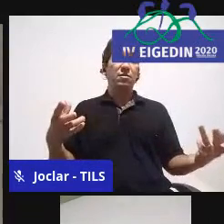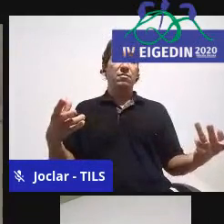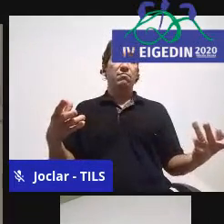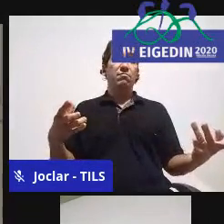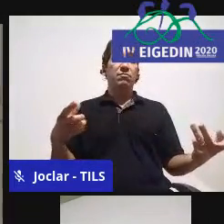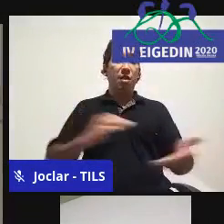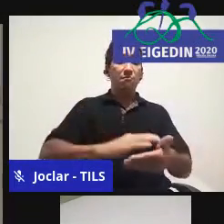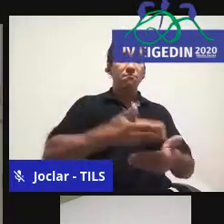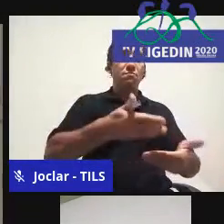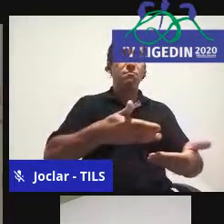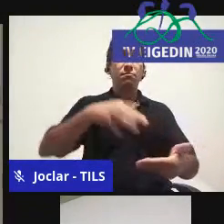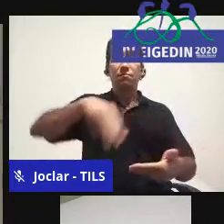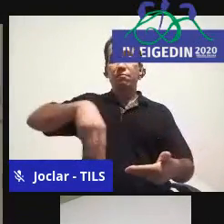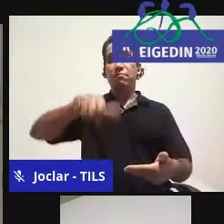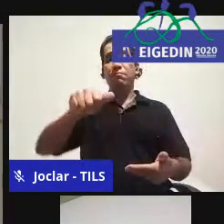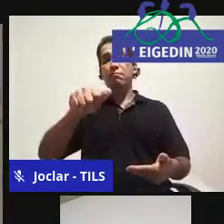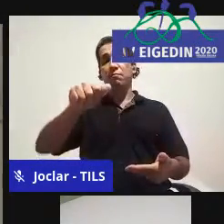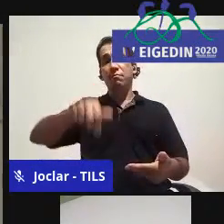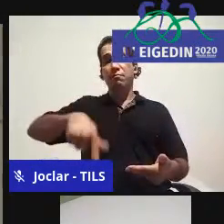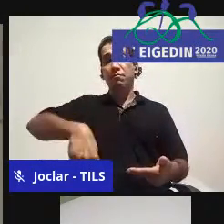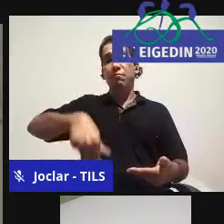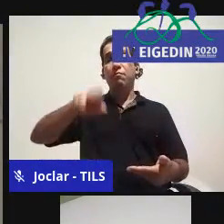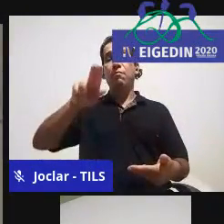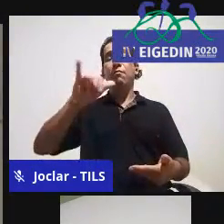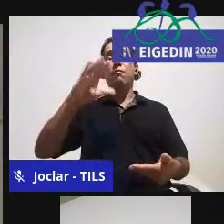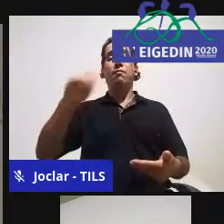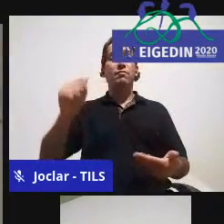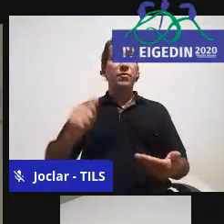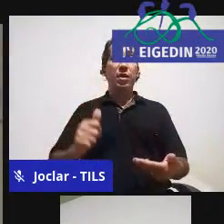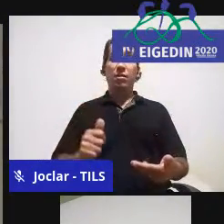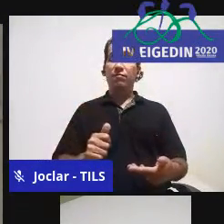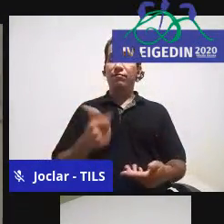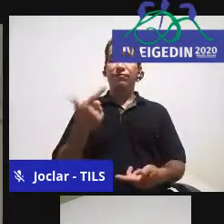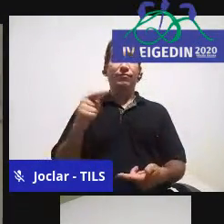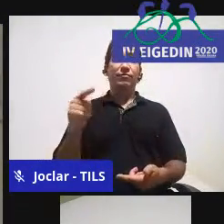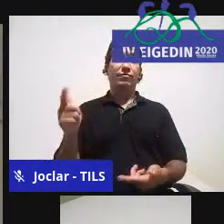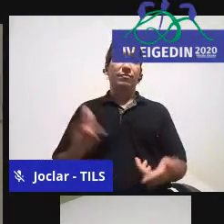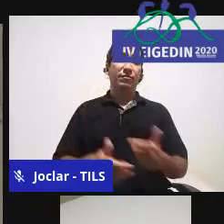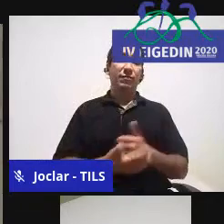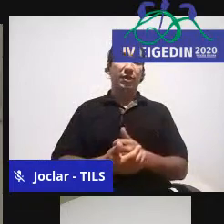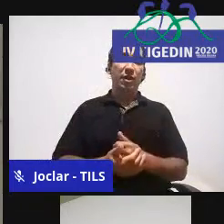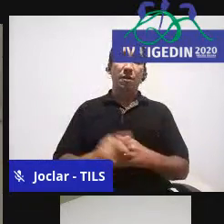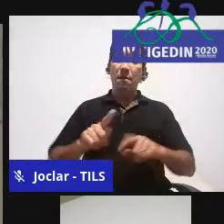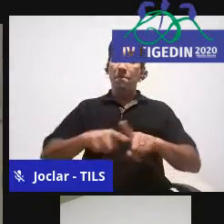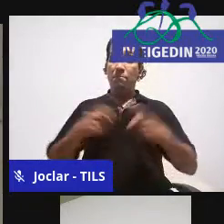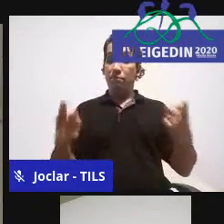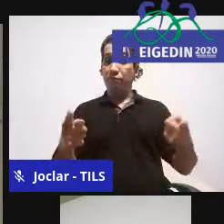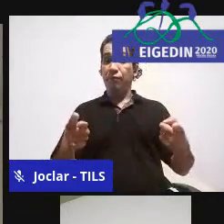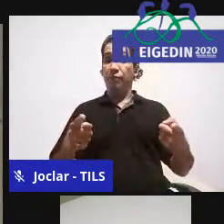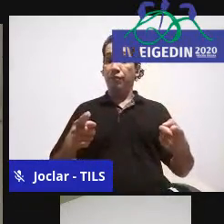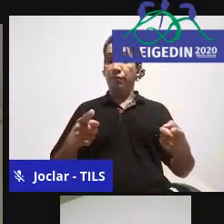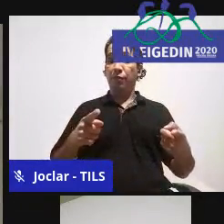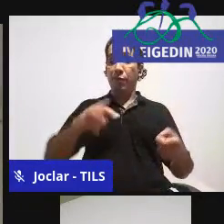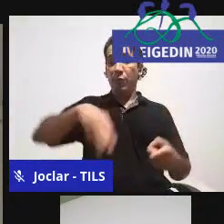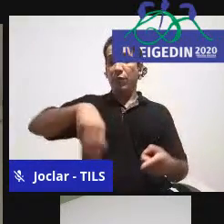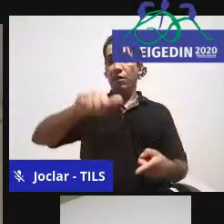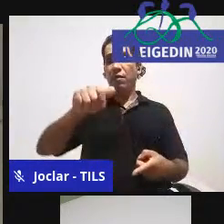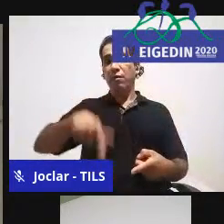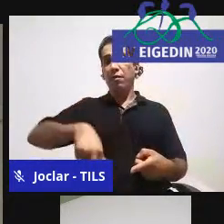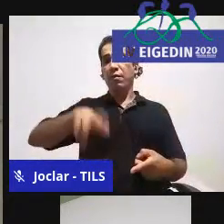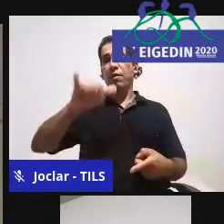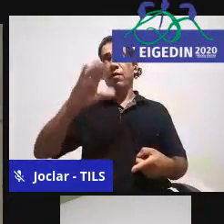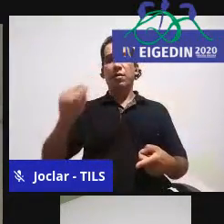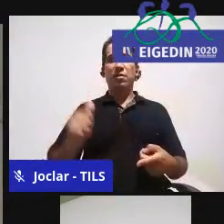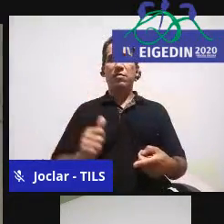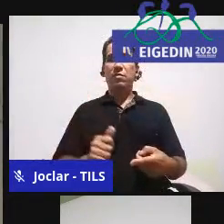animais espirituais, mas elas serão, sim, dotadas de capacidade cognitiva de transformar informação em conhecimento.